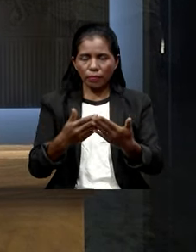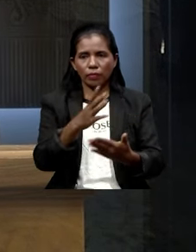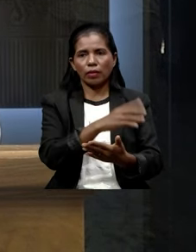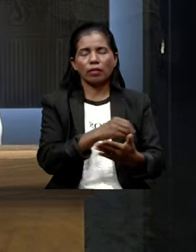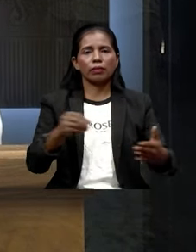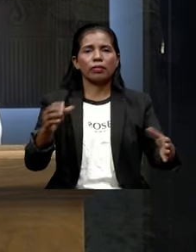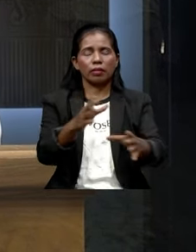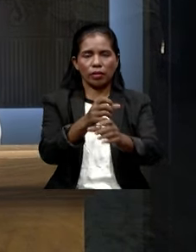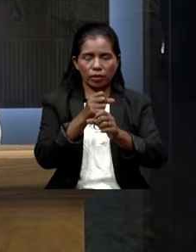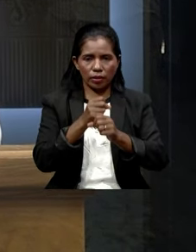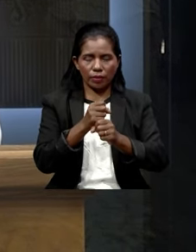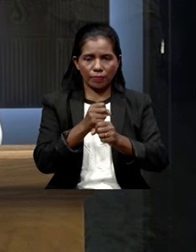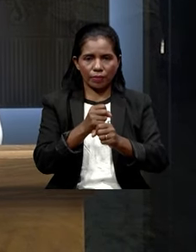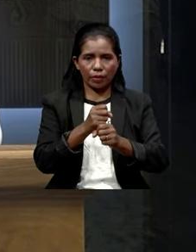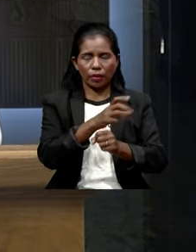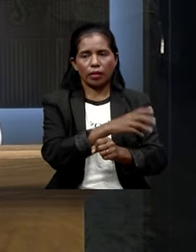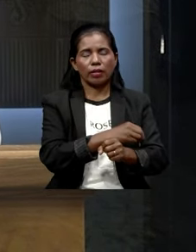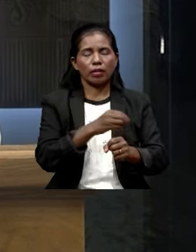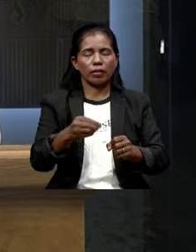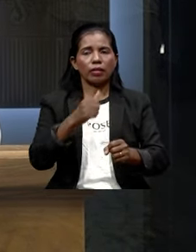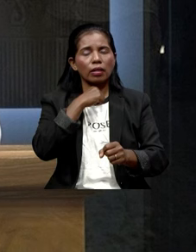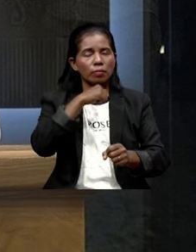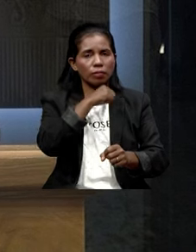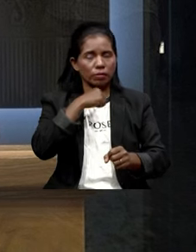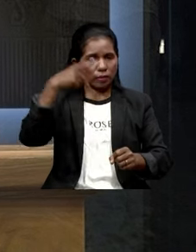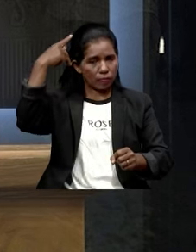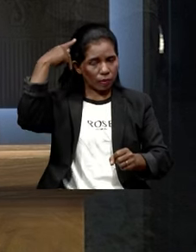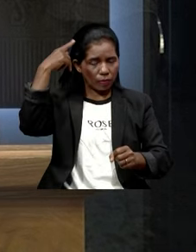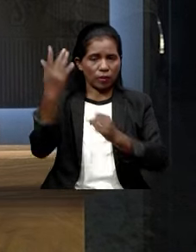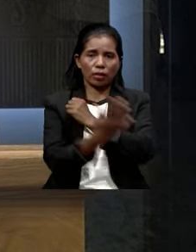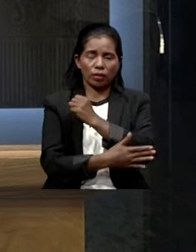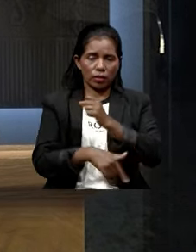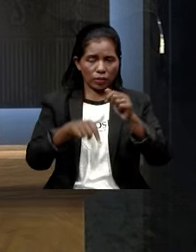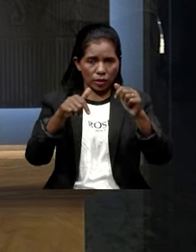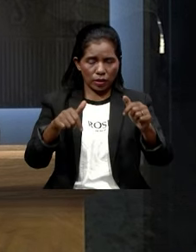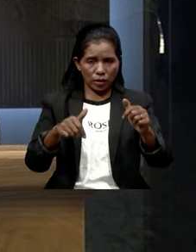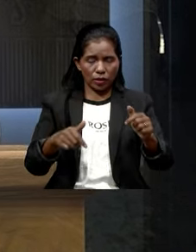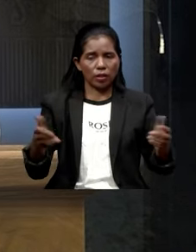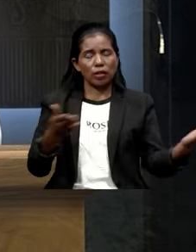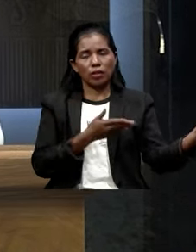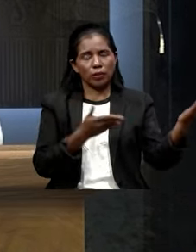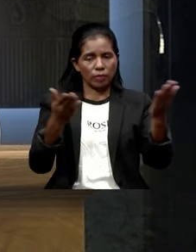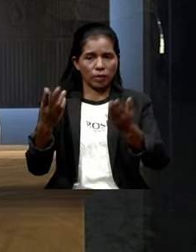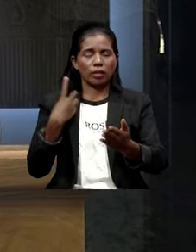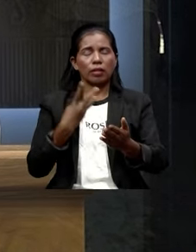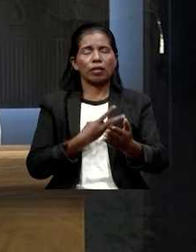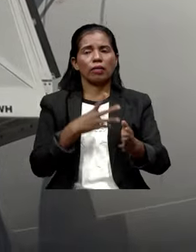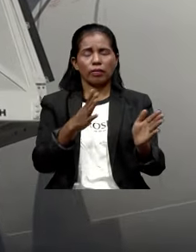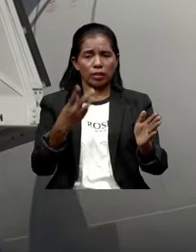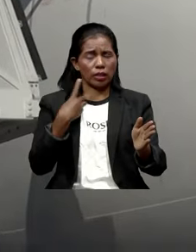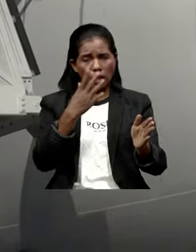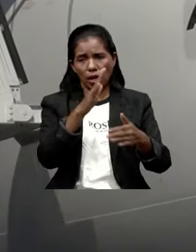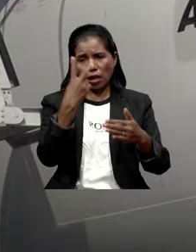simo sua santidade e a raída nem, beleu, minha presença e tem a raída, então é cada preparativo se